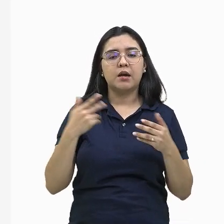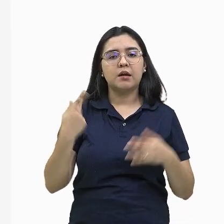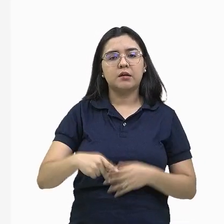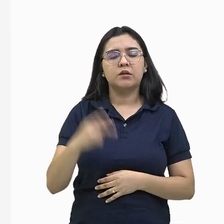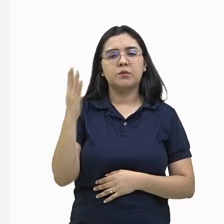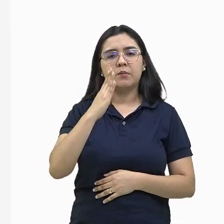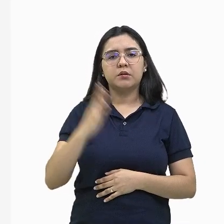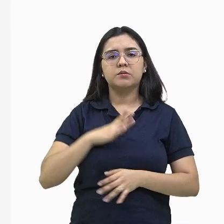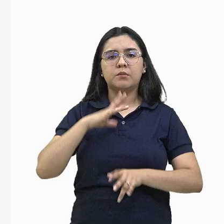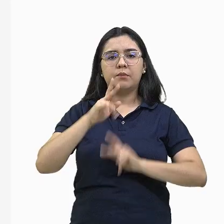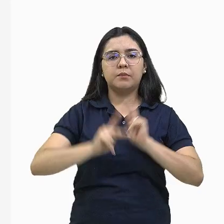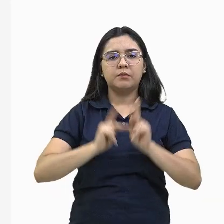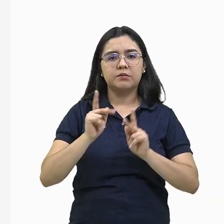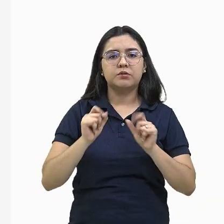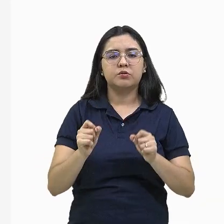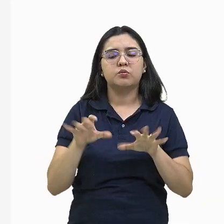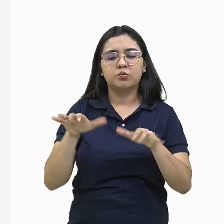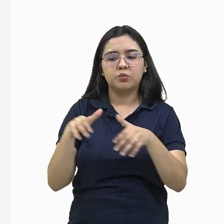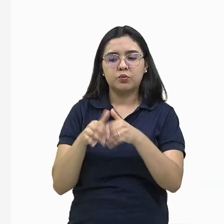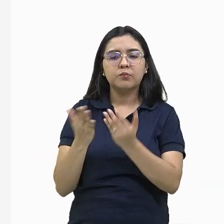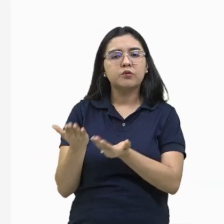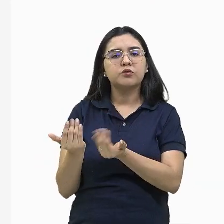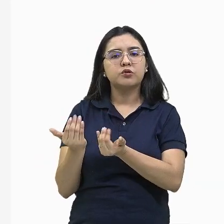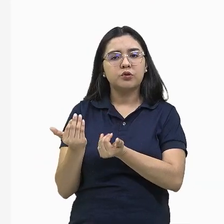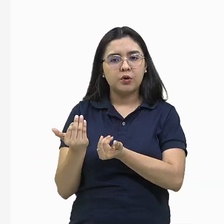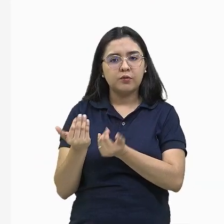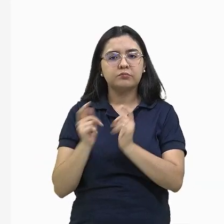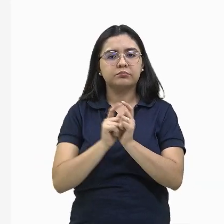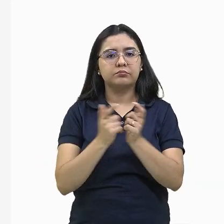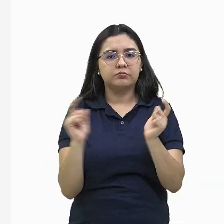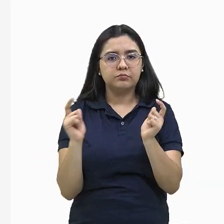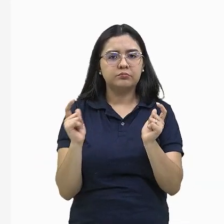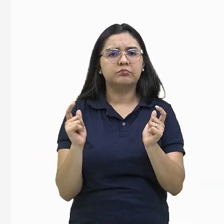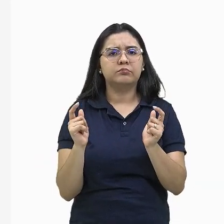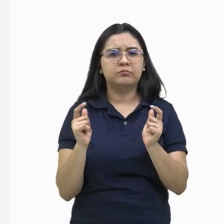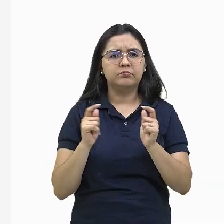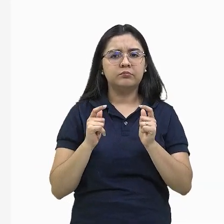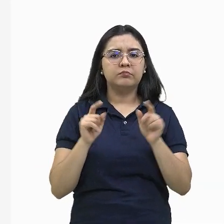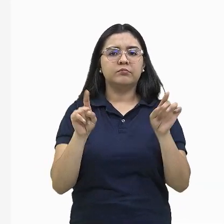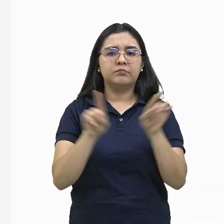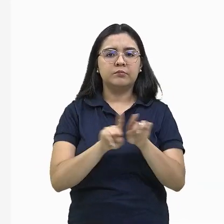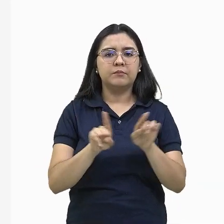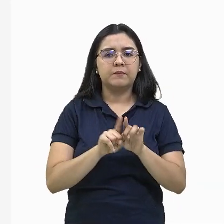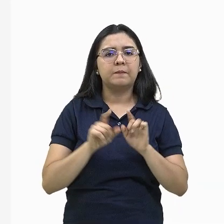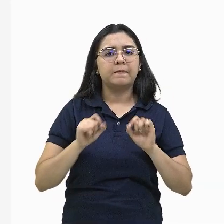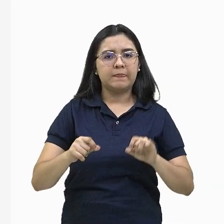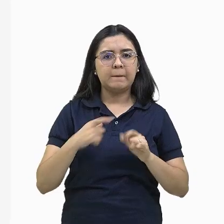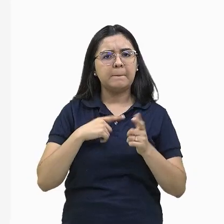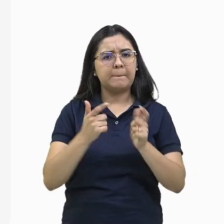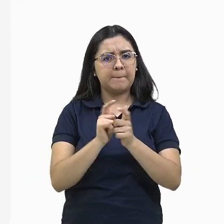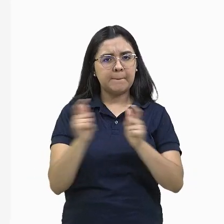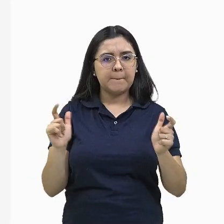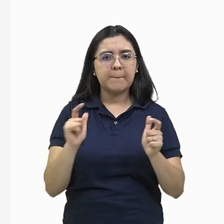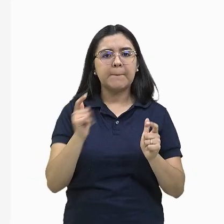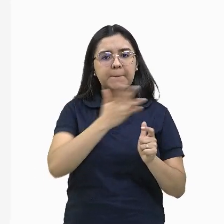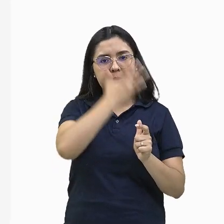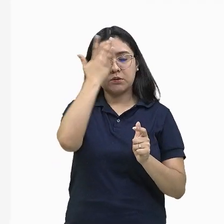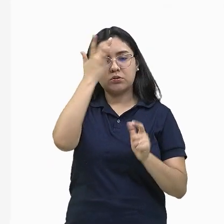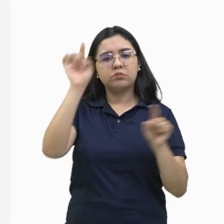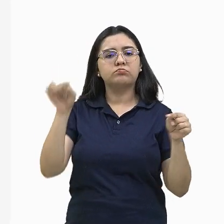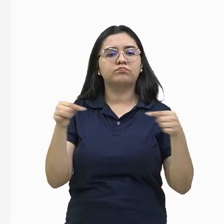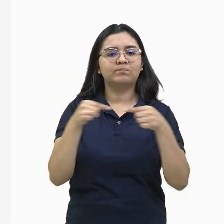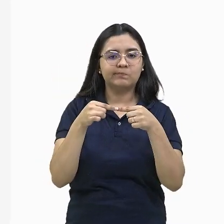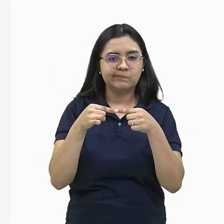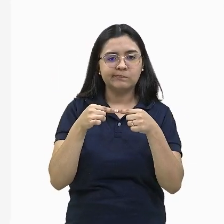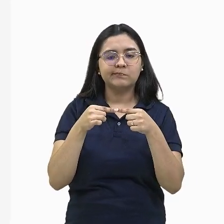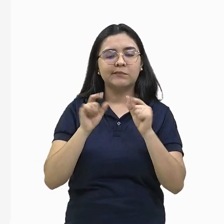uma população jovem, grande, né, uma população bem extensa de pessoas que se enquadram